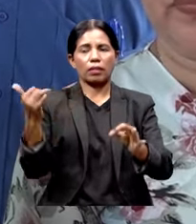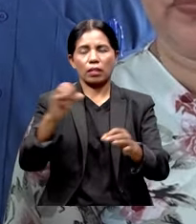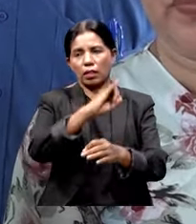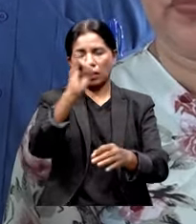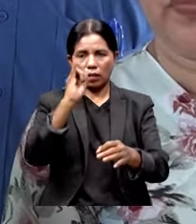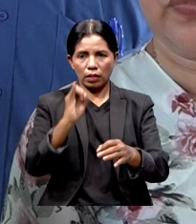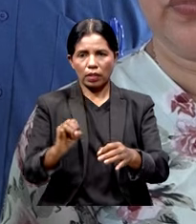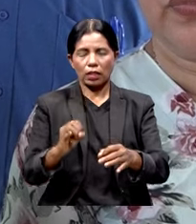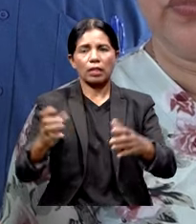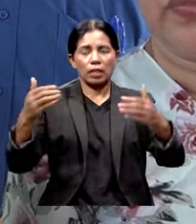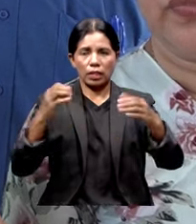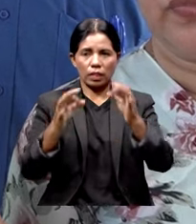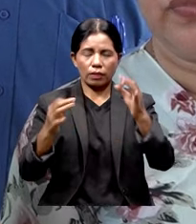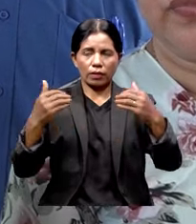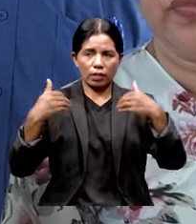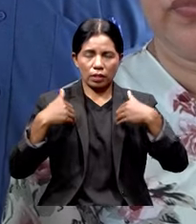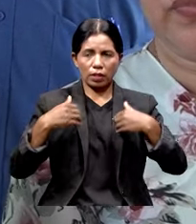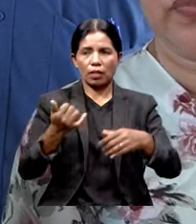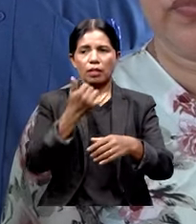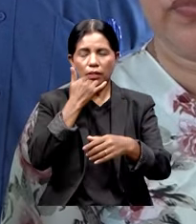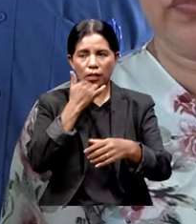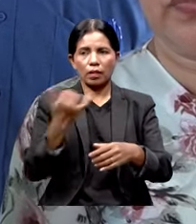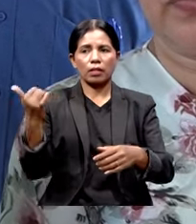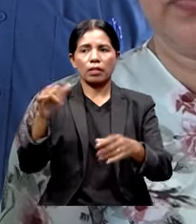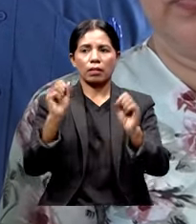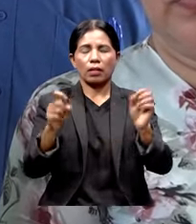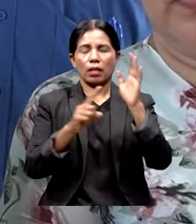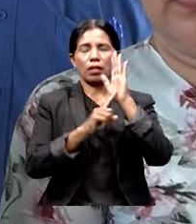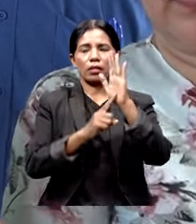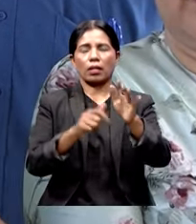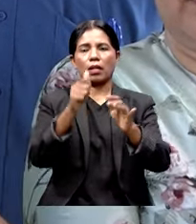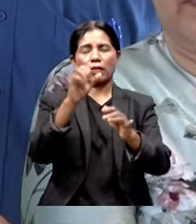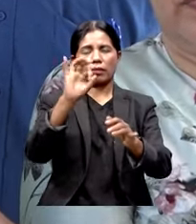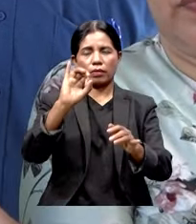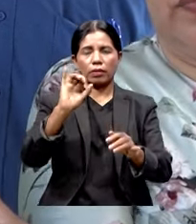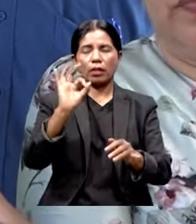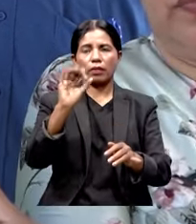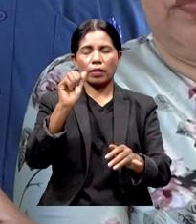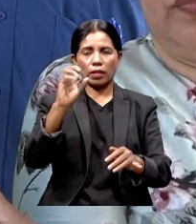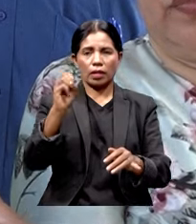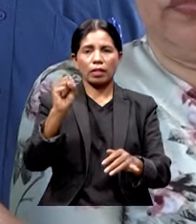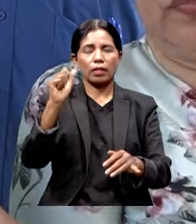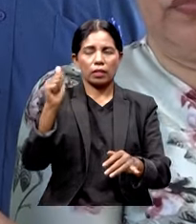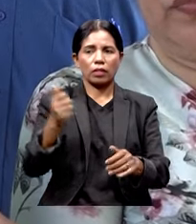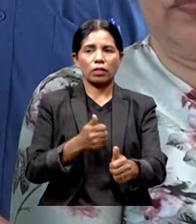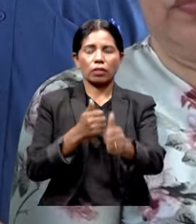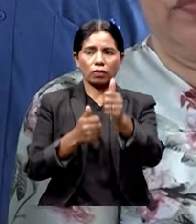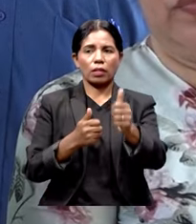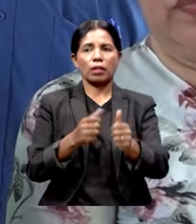identifica Carig e a irregularidade rumo a Carig, Sira, Bela Toma e Aifaesa, para Aifaesa, Bela Tuir